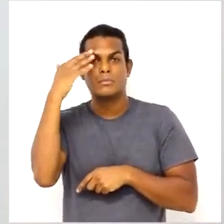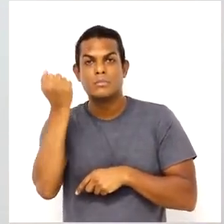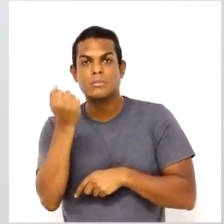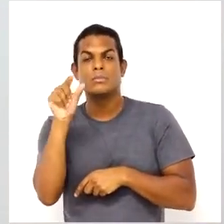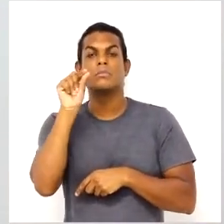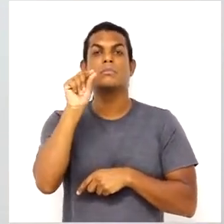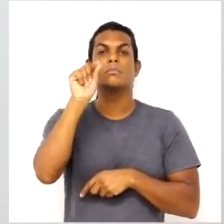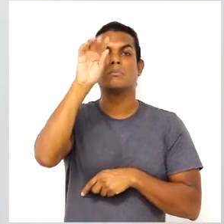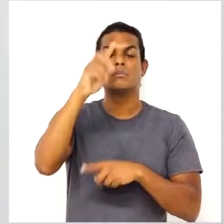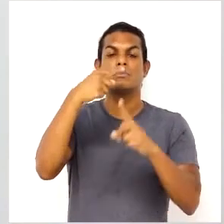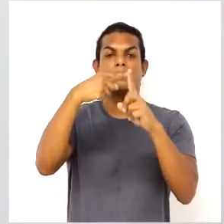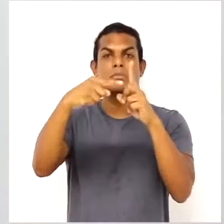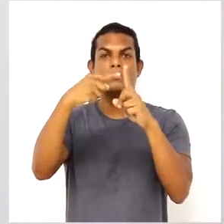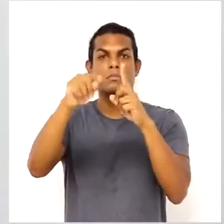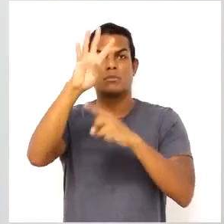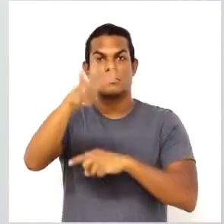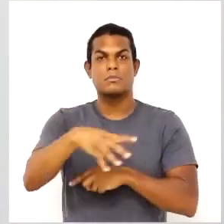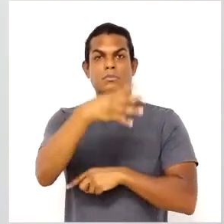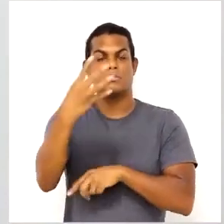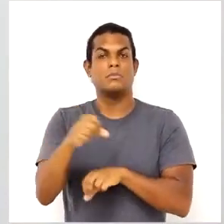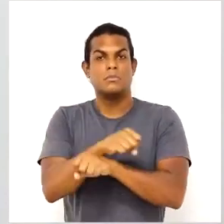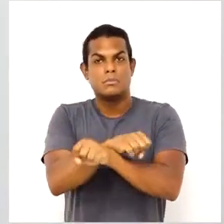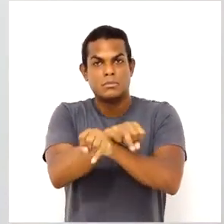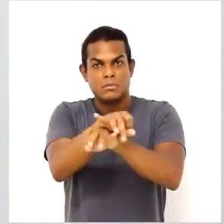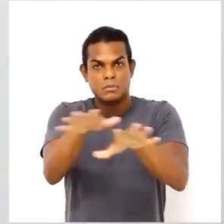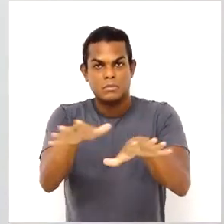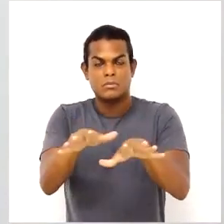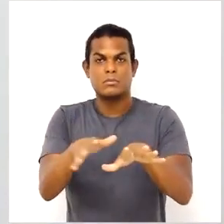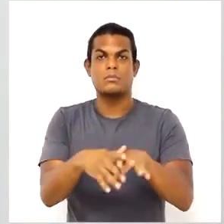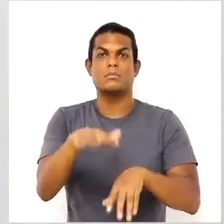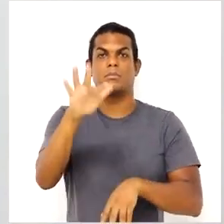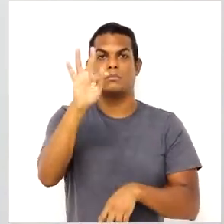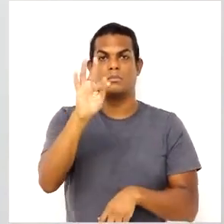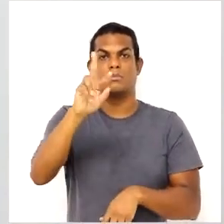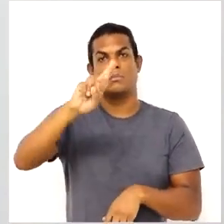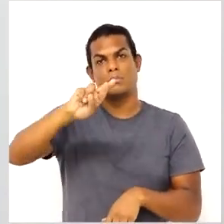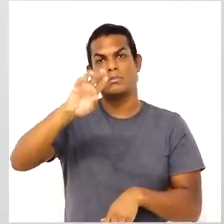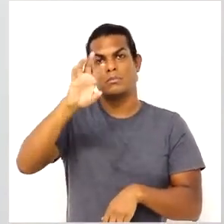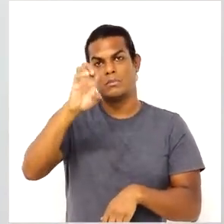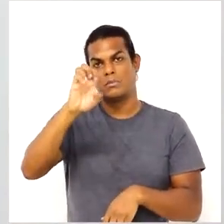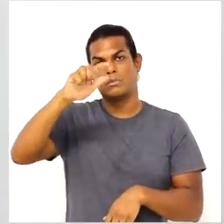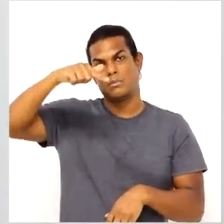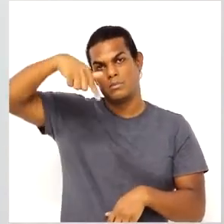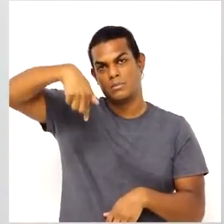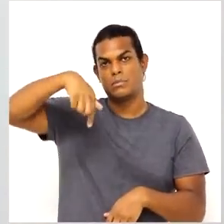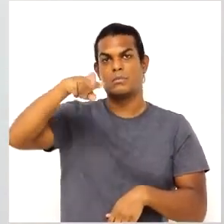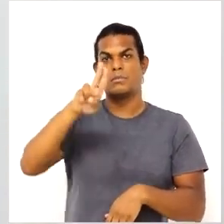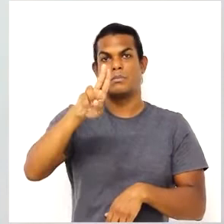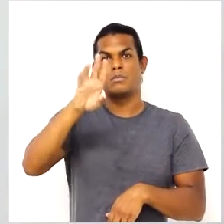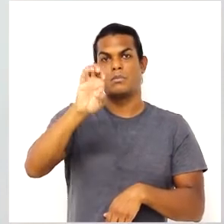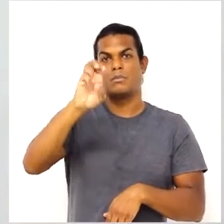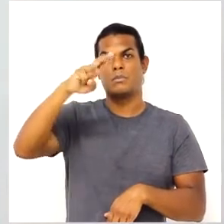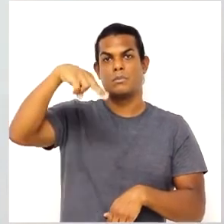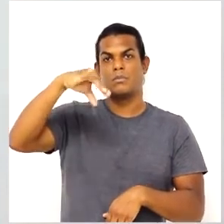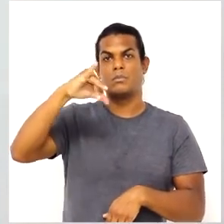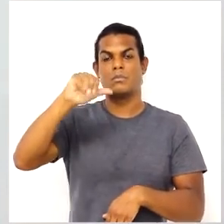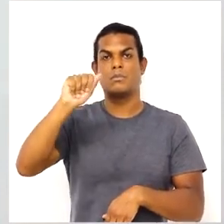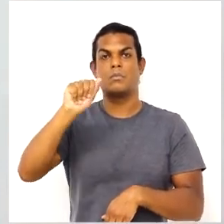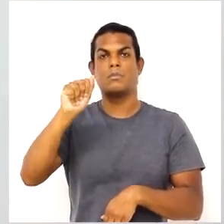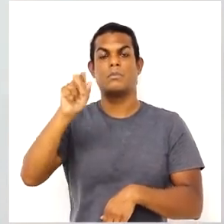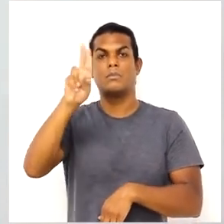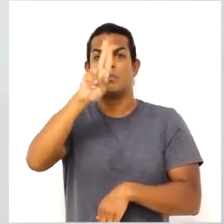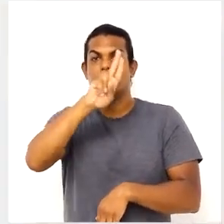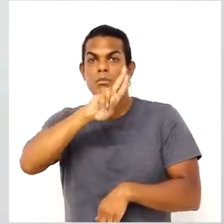metade na tabela da distribuição de frequência, utilizaremos o primeiro cálculo a